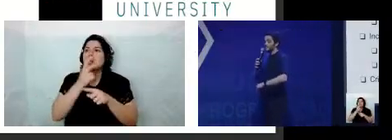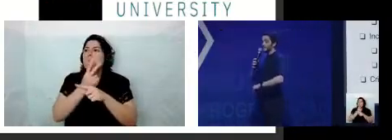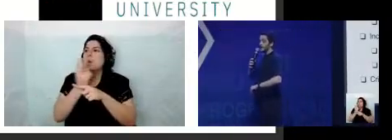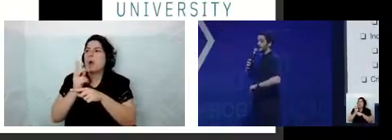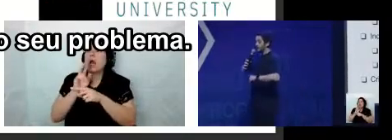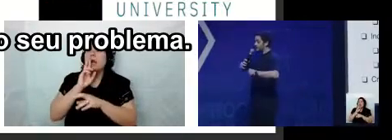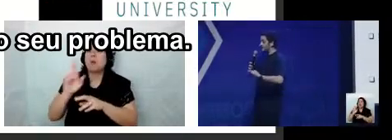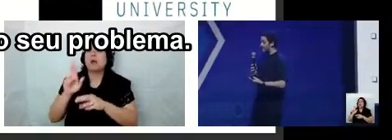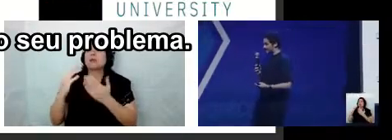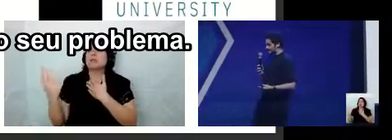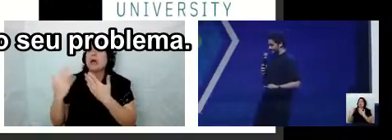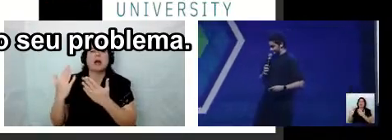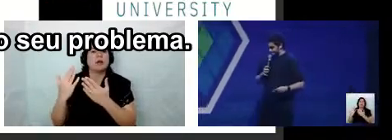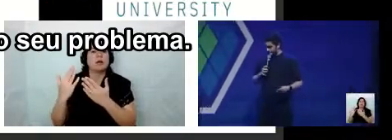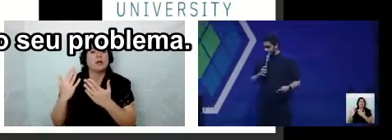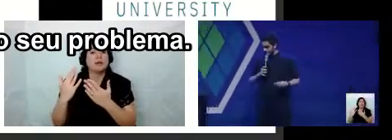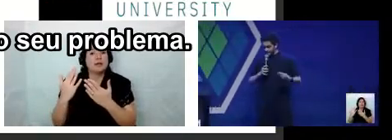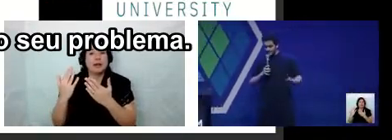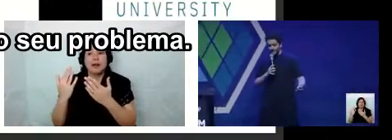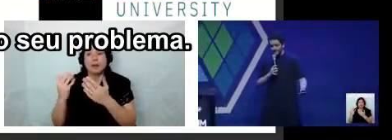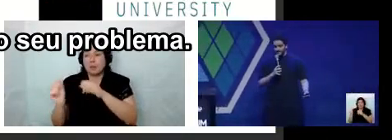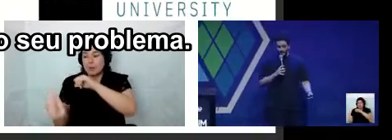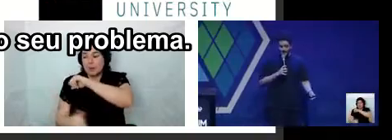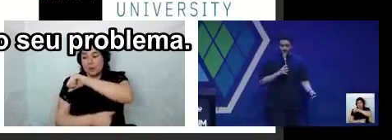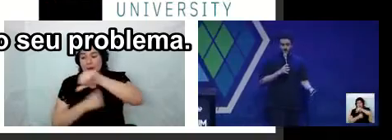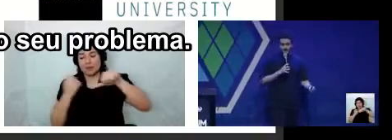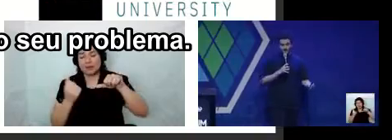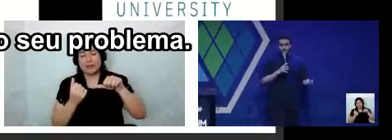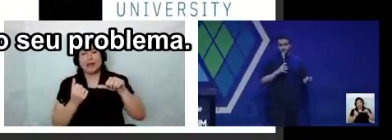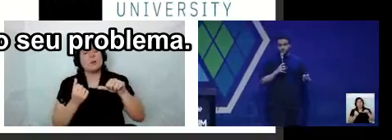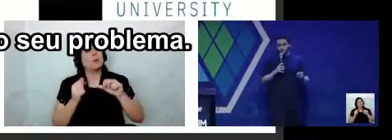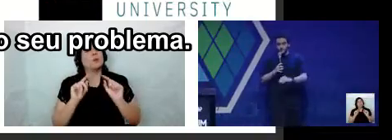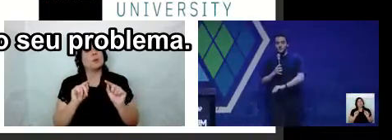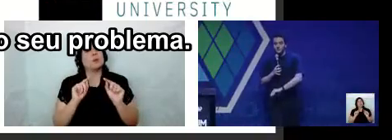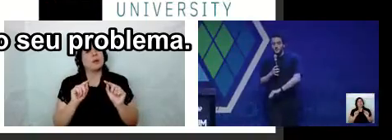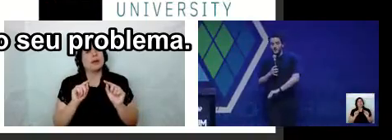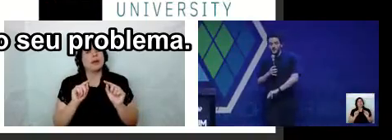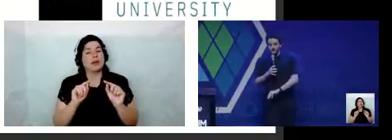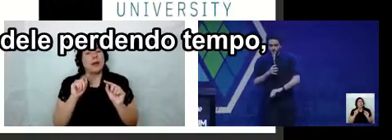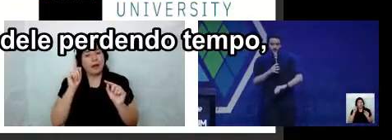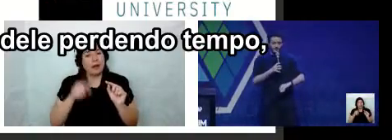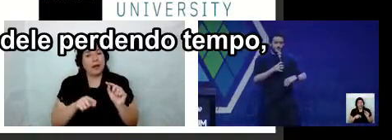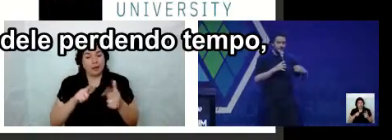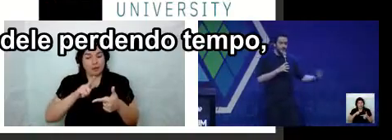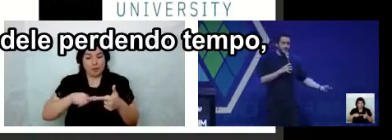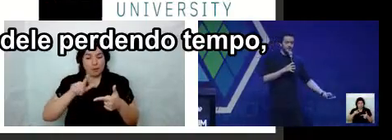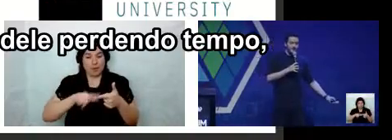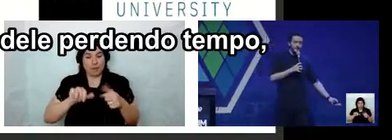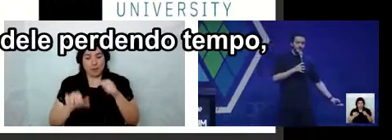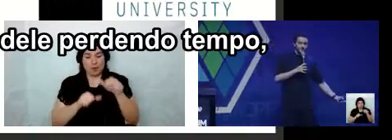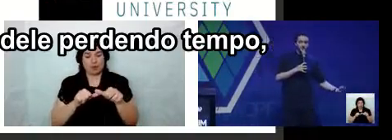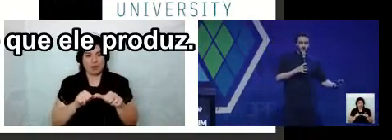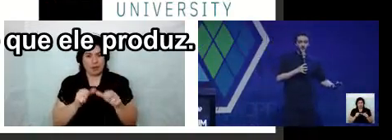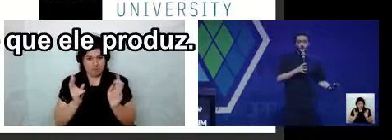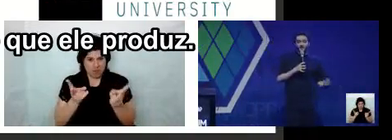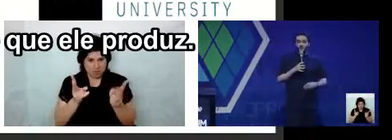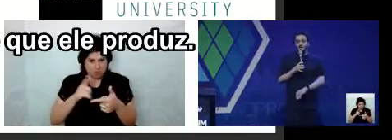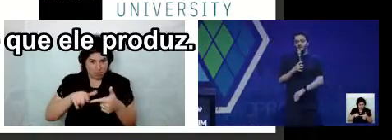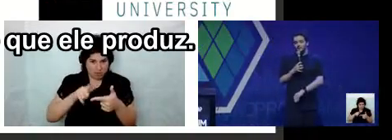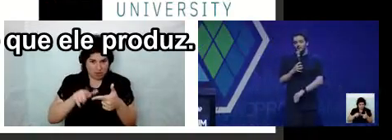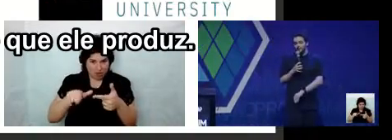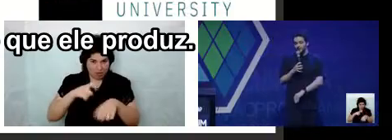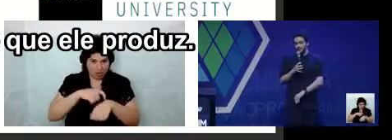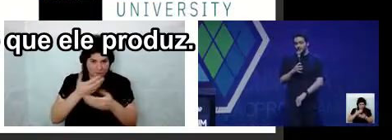parecido. Então você passa, no caso, a trocar o seu problema. Então você não tem mais aquele problema dele perdendo tempo, você tem o problema